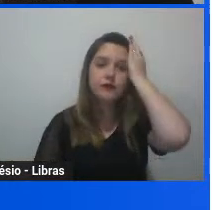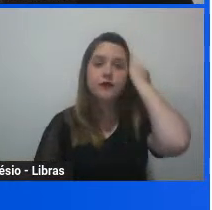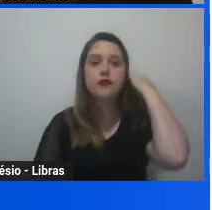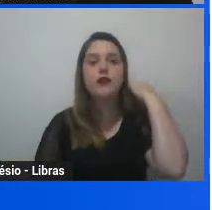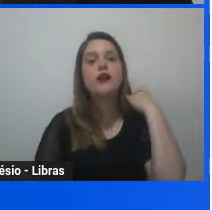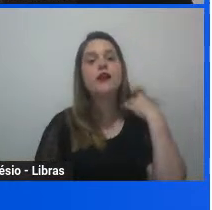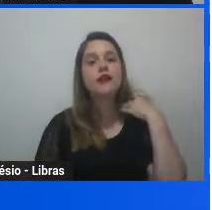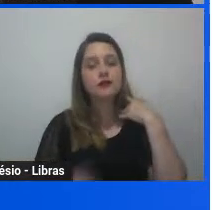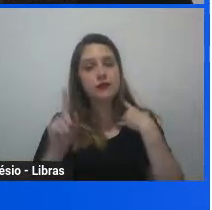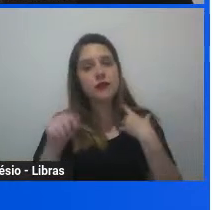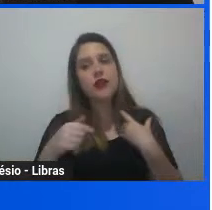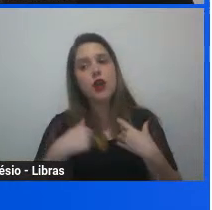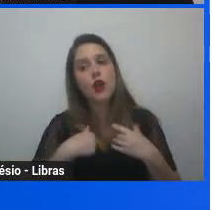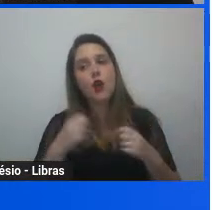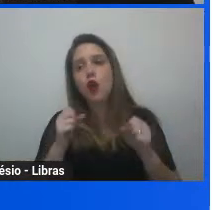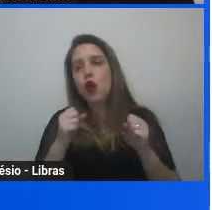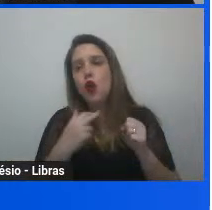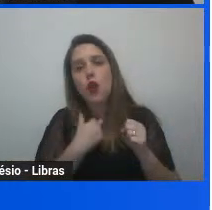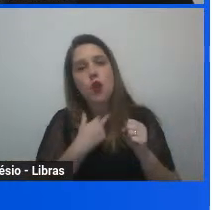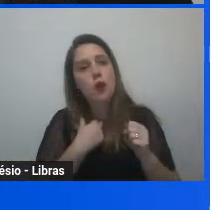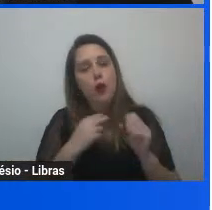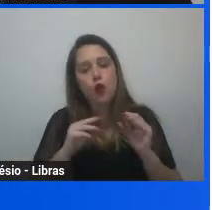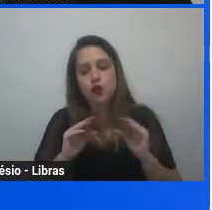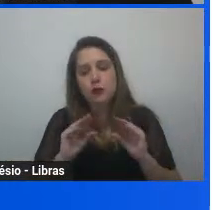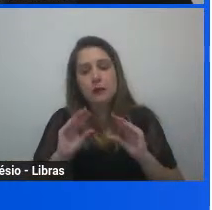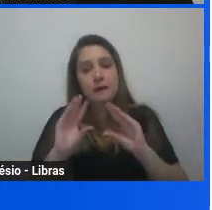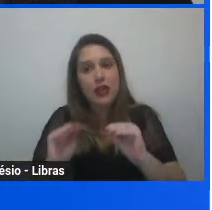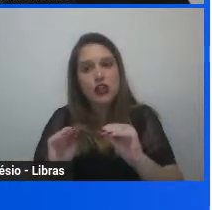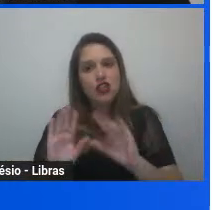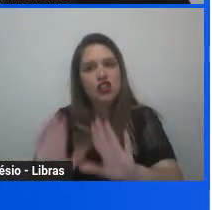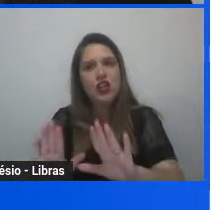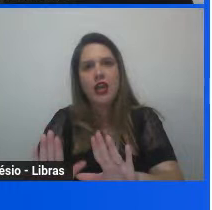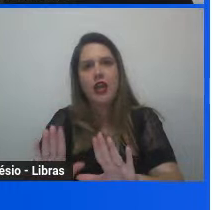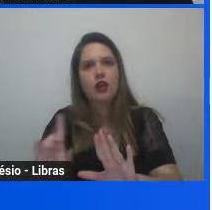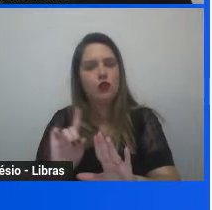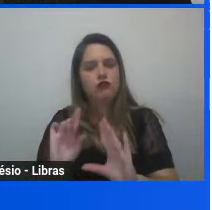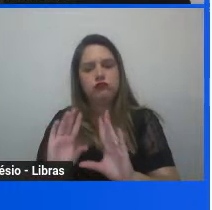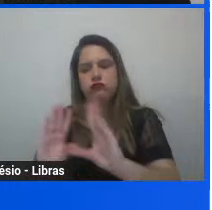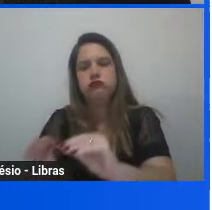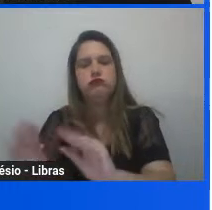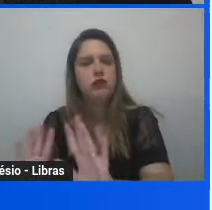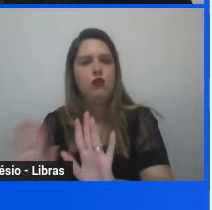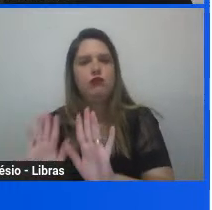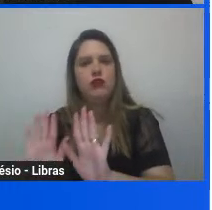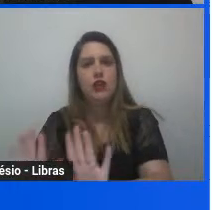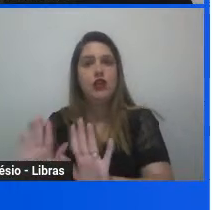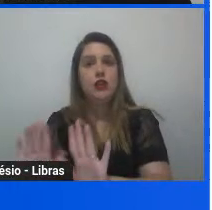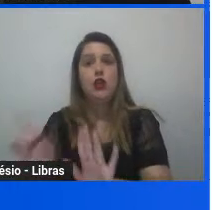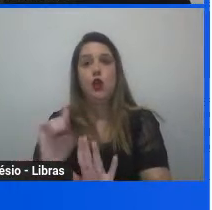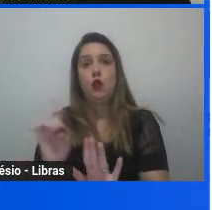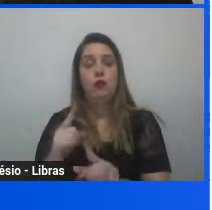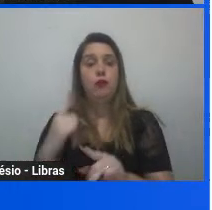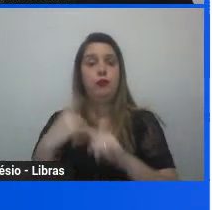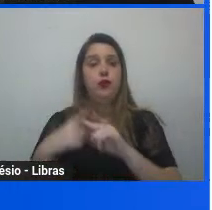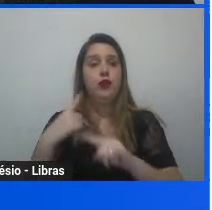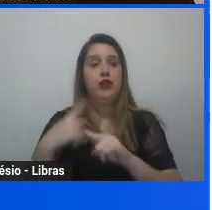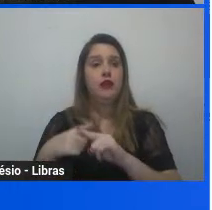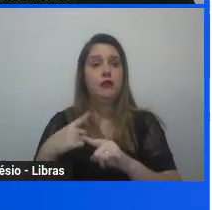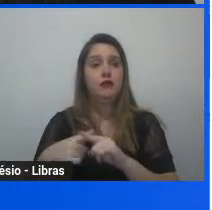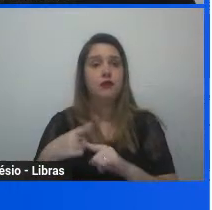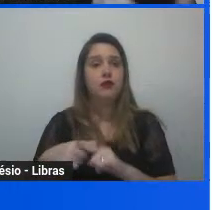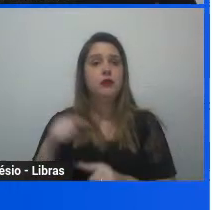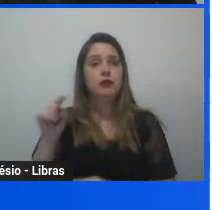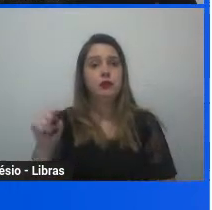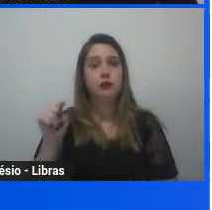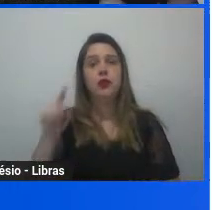né? Então eu não posso mexer a vítima no local. Não, não posso, não devo. Por quê? Lá no início